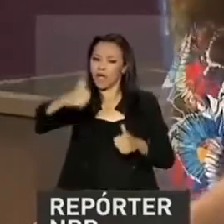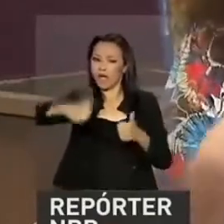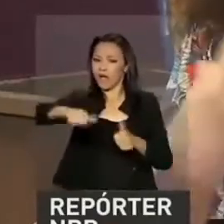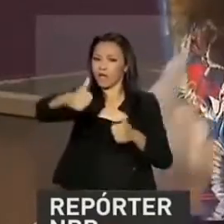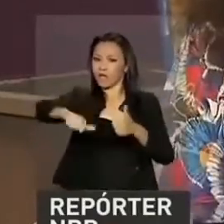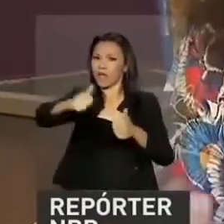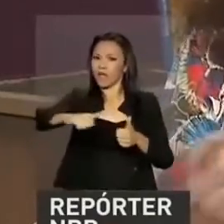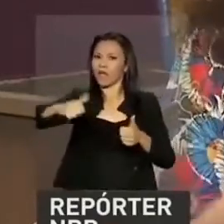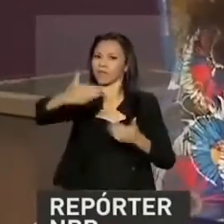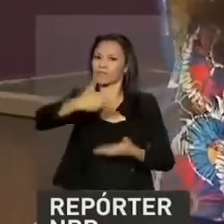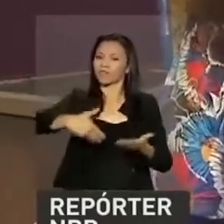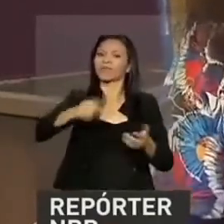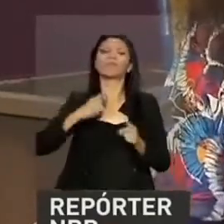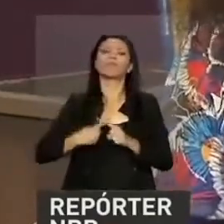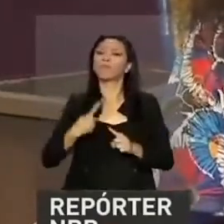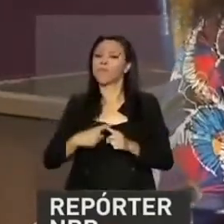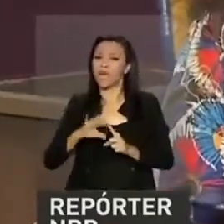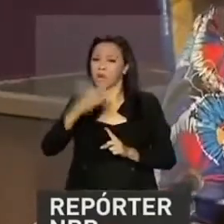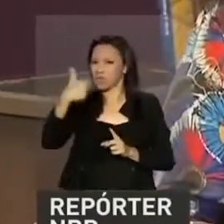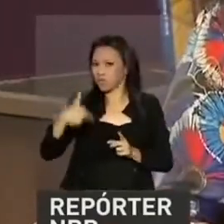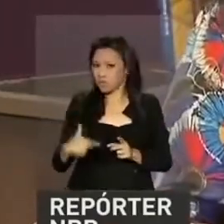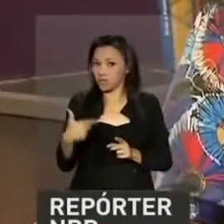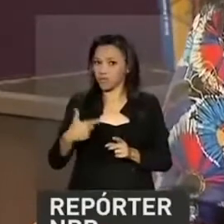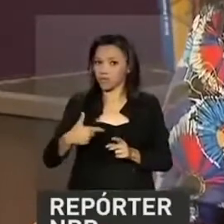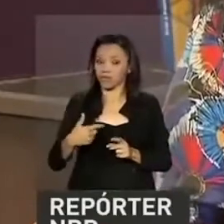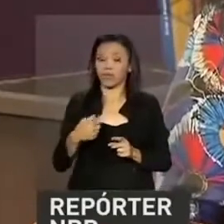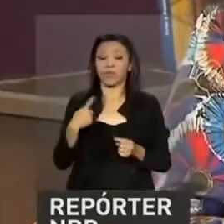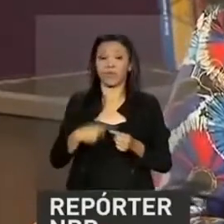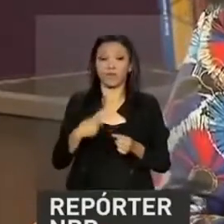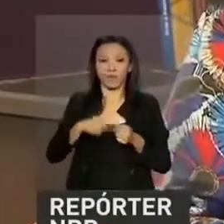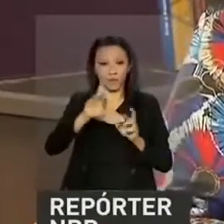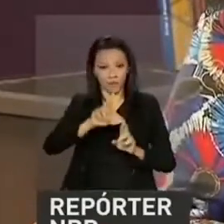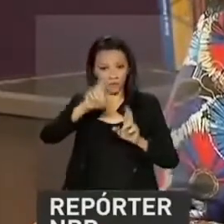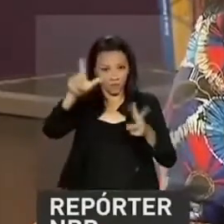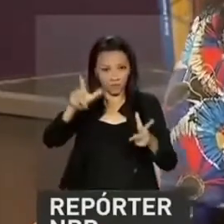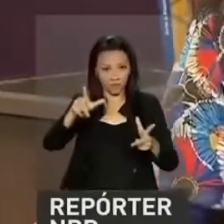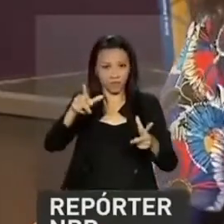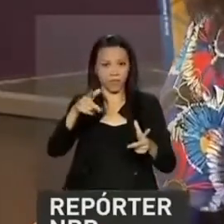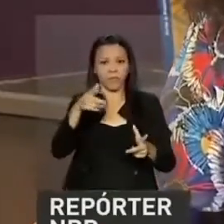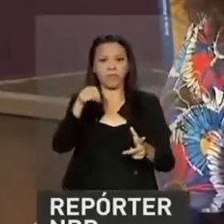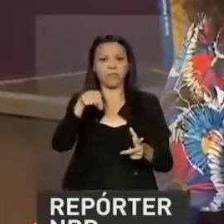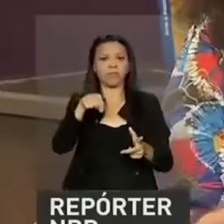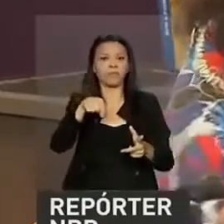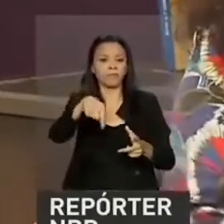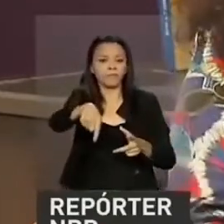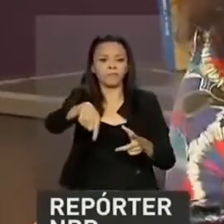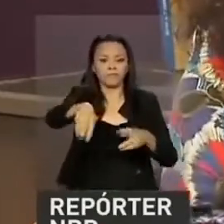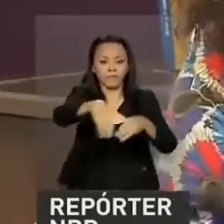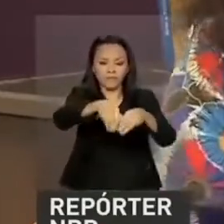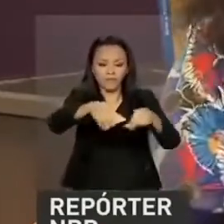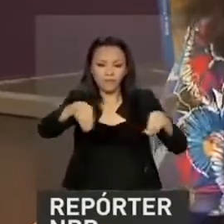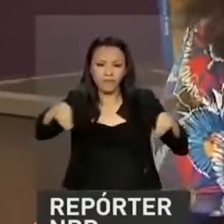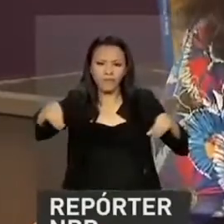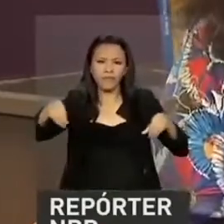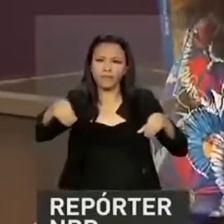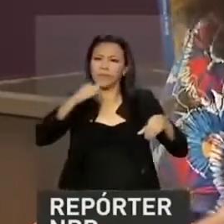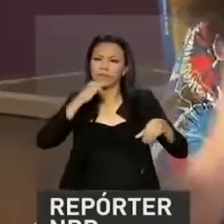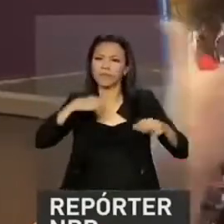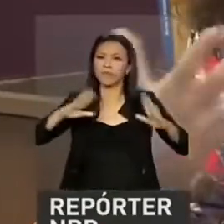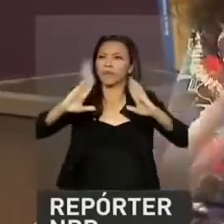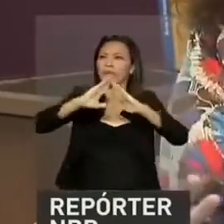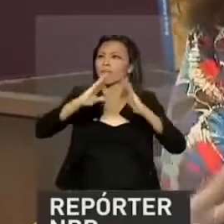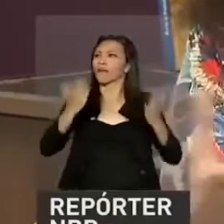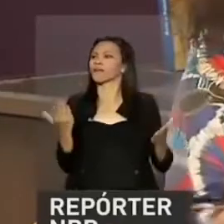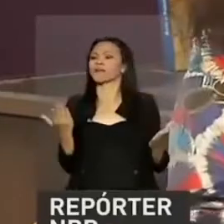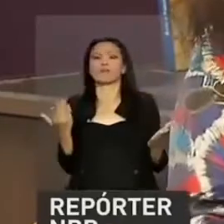você renova isso. Por quê? Porque diferentemente do patrimônio material, que é tangível, que é um patrimônio